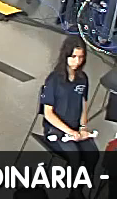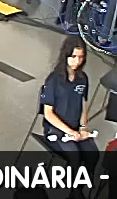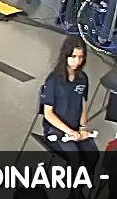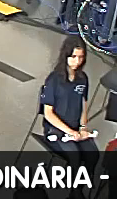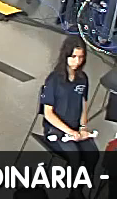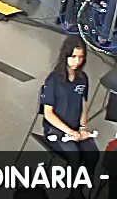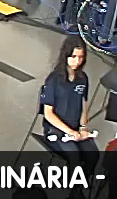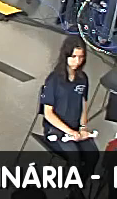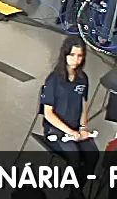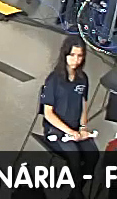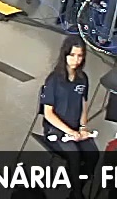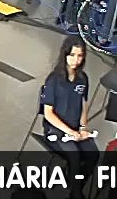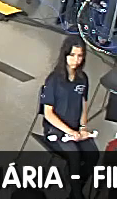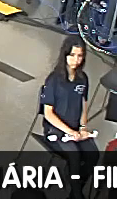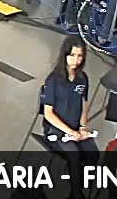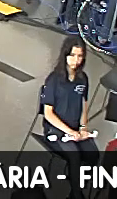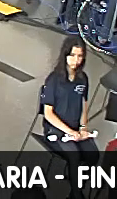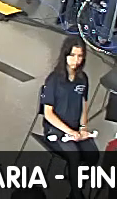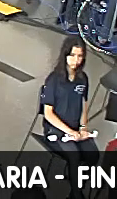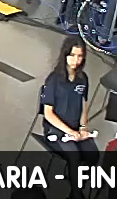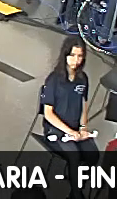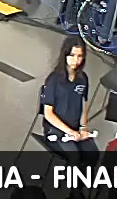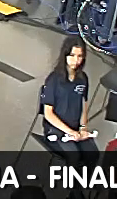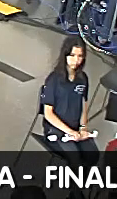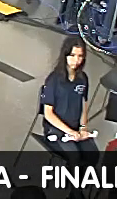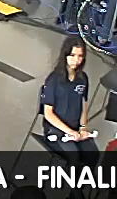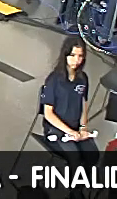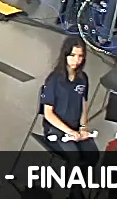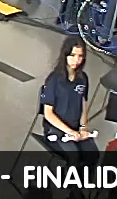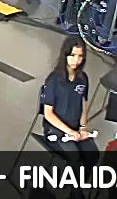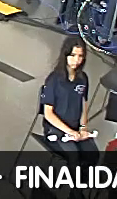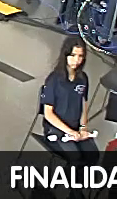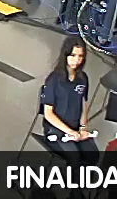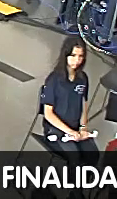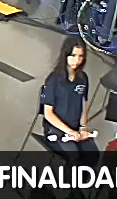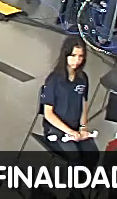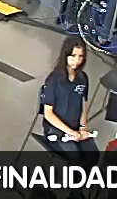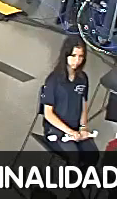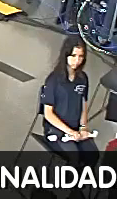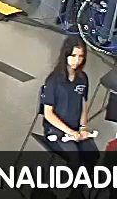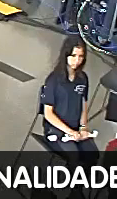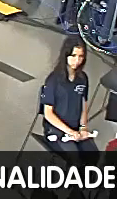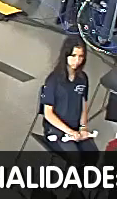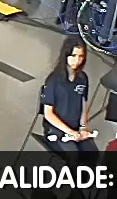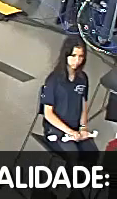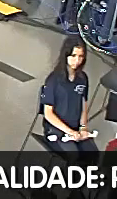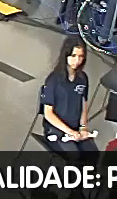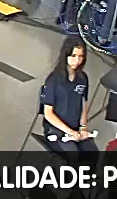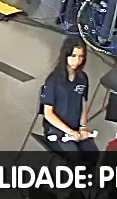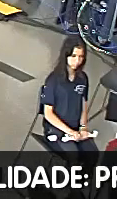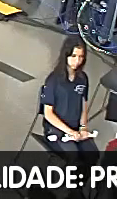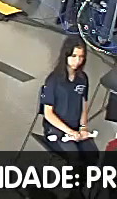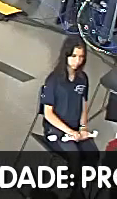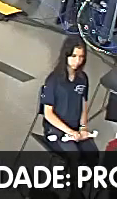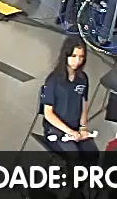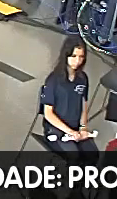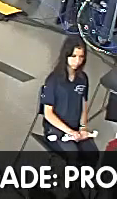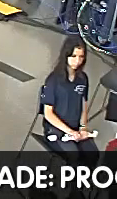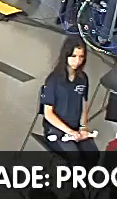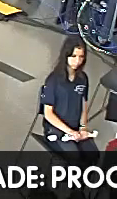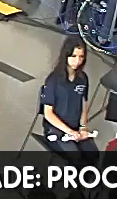aqui em Belo Horizonte. E eu espero que, em breve, possamos recebê-las novamente aqui